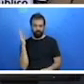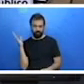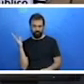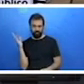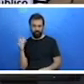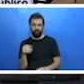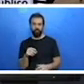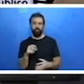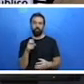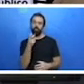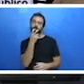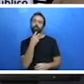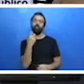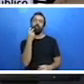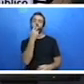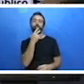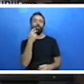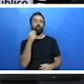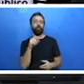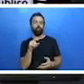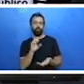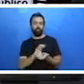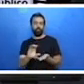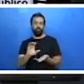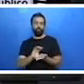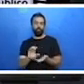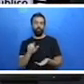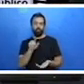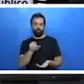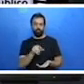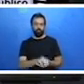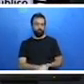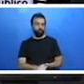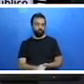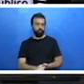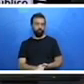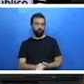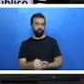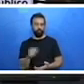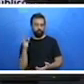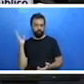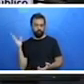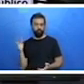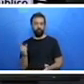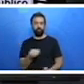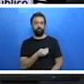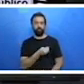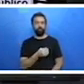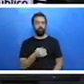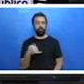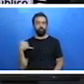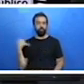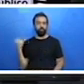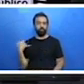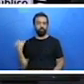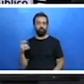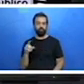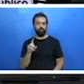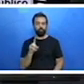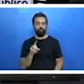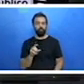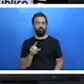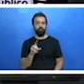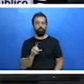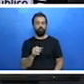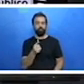estão ouvindo dos cordéis de nossa apostila. Álvaro Coimbra tem 16 anos e foi aluno das escolas municipais